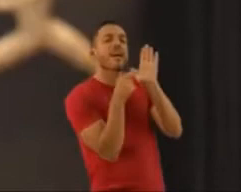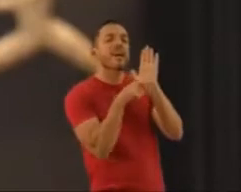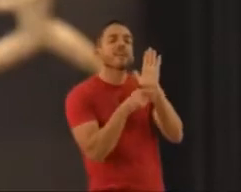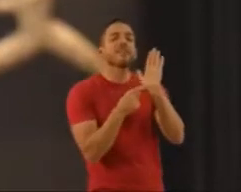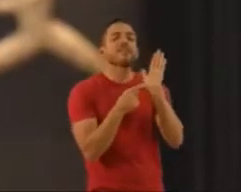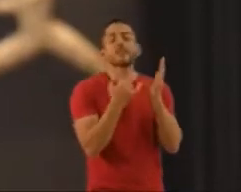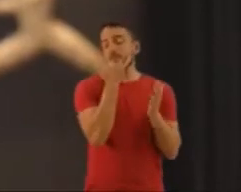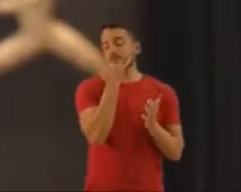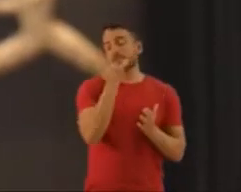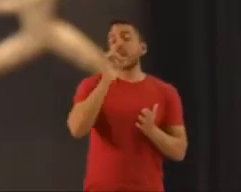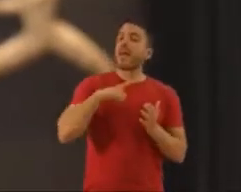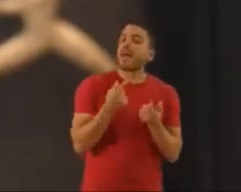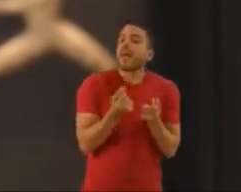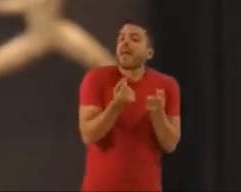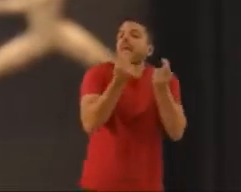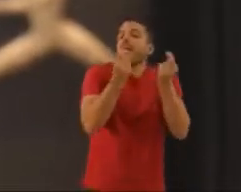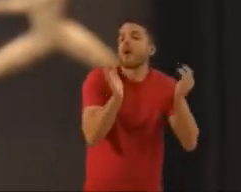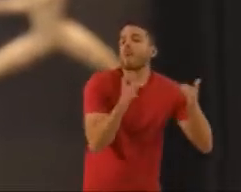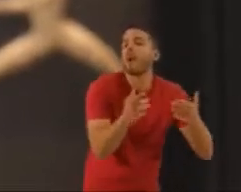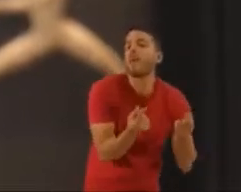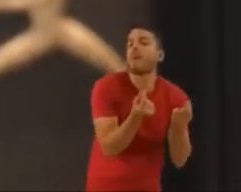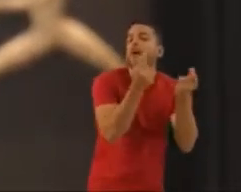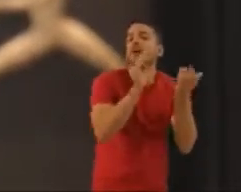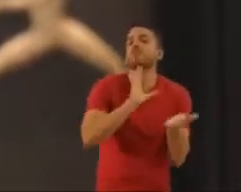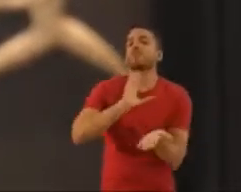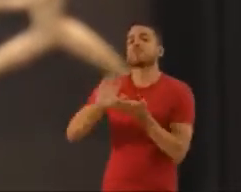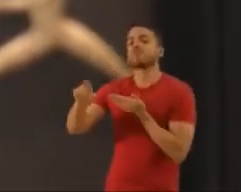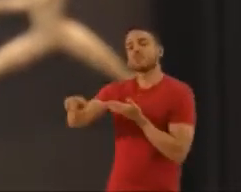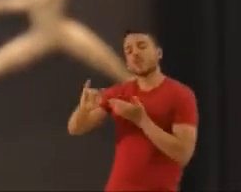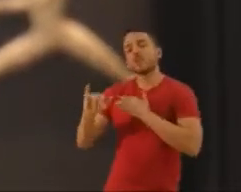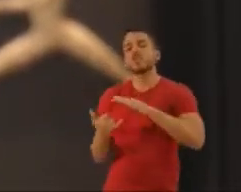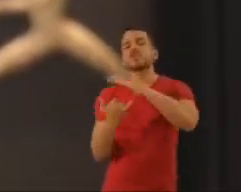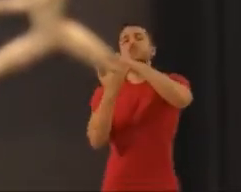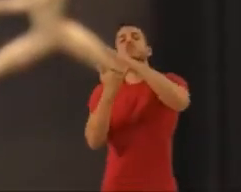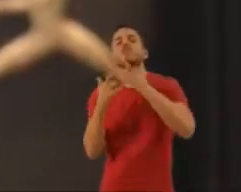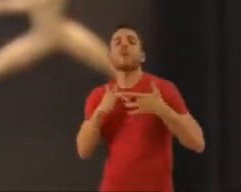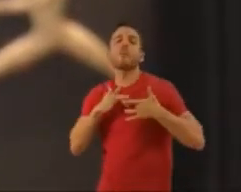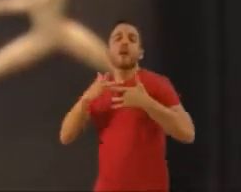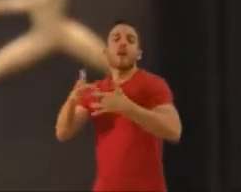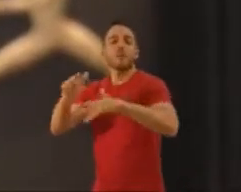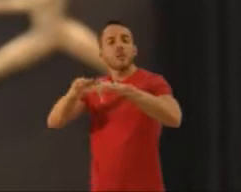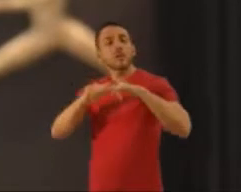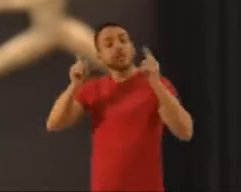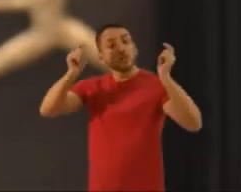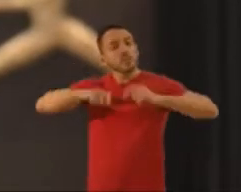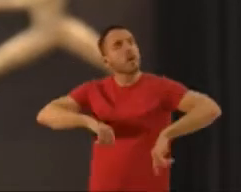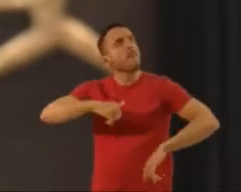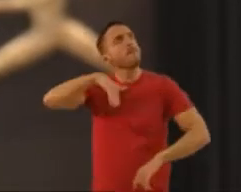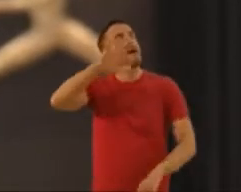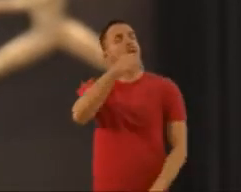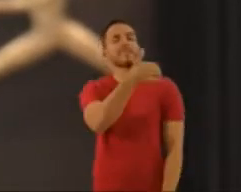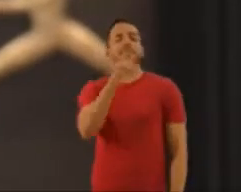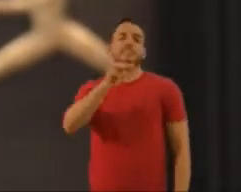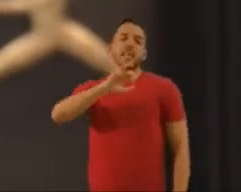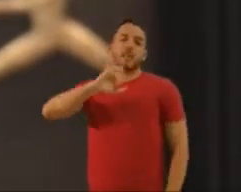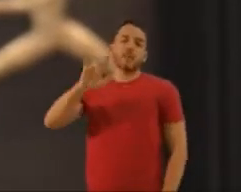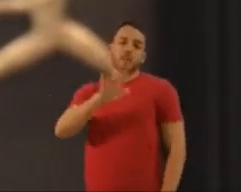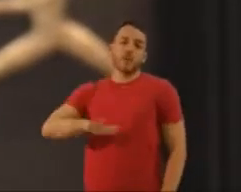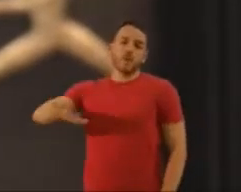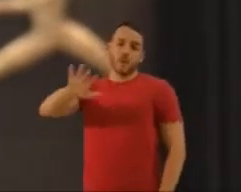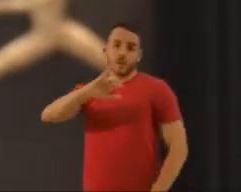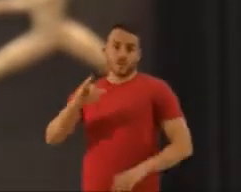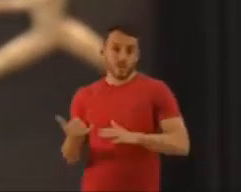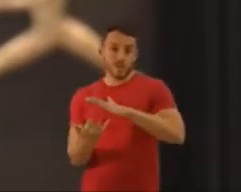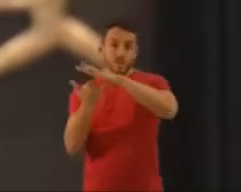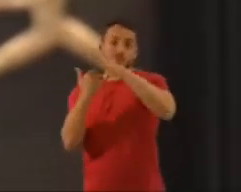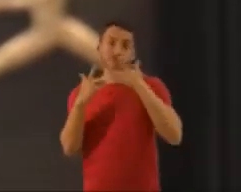direcionada para entidades beneficentes, que fez com que a gente já conseguisse doar mais de 100 mil reais para entidades beneficentes